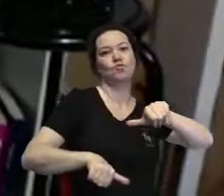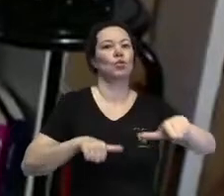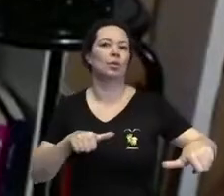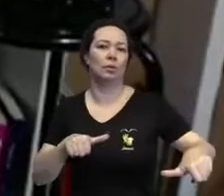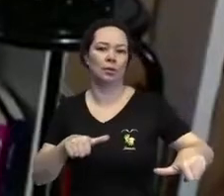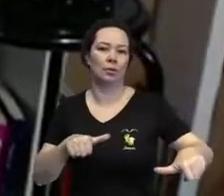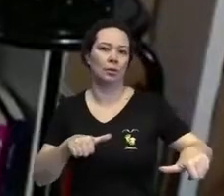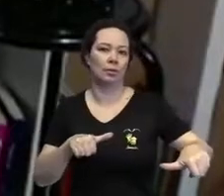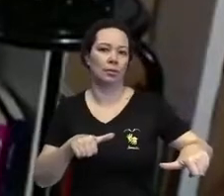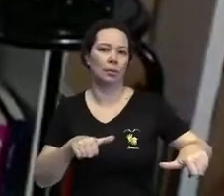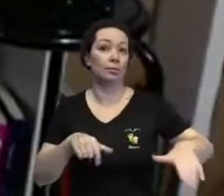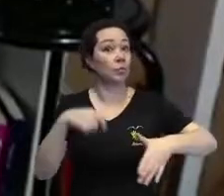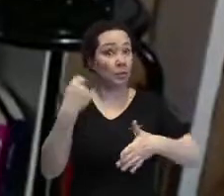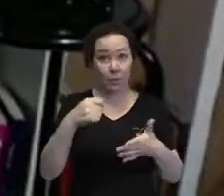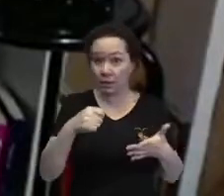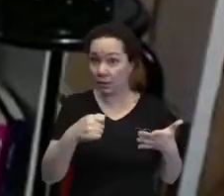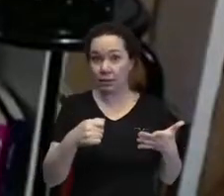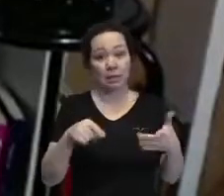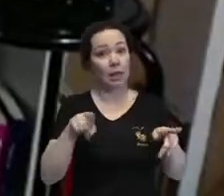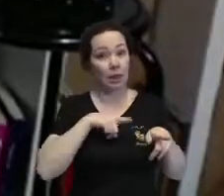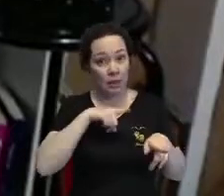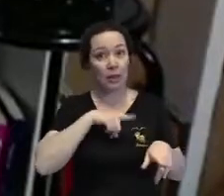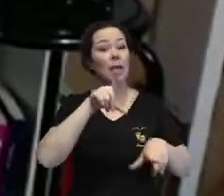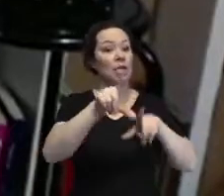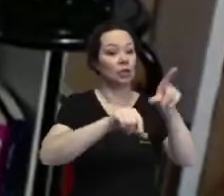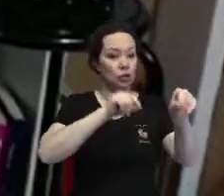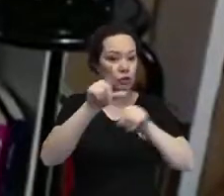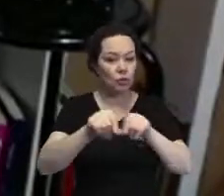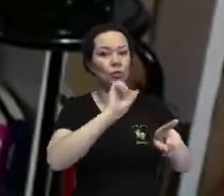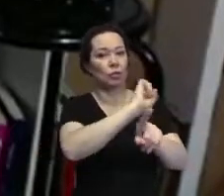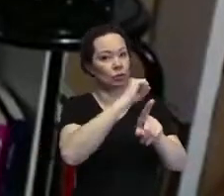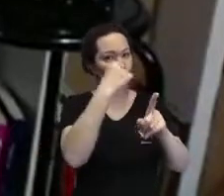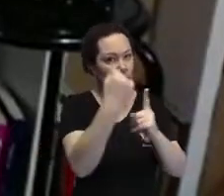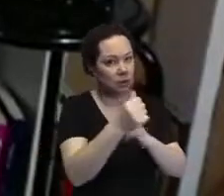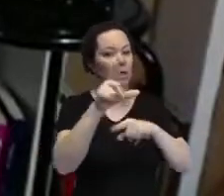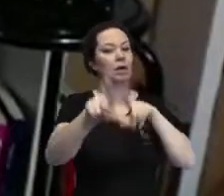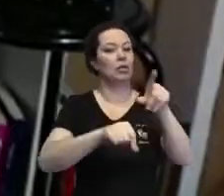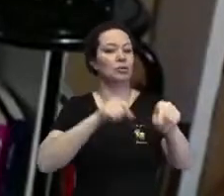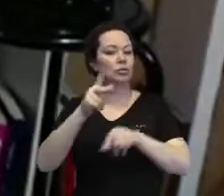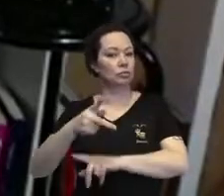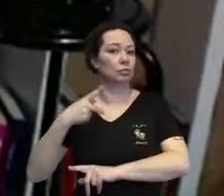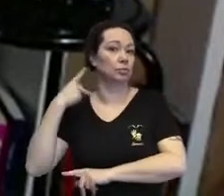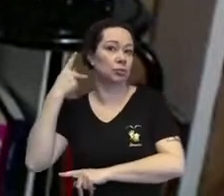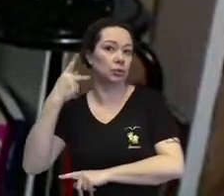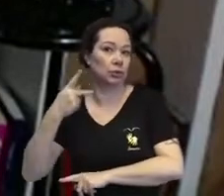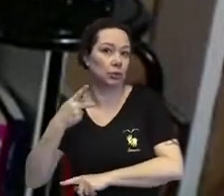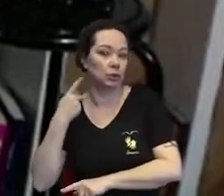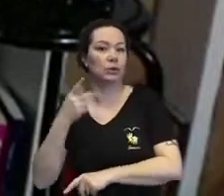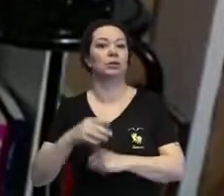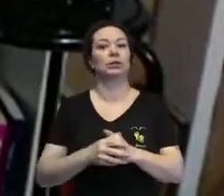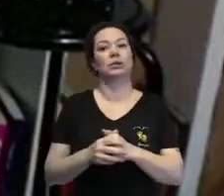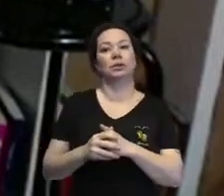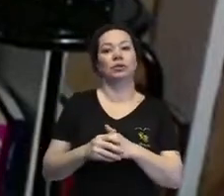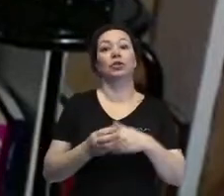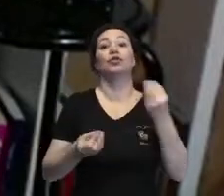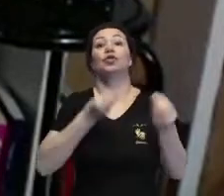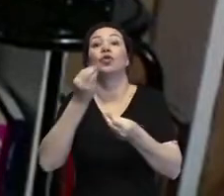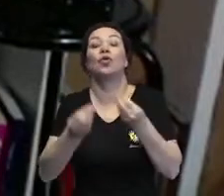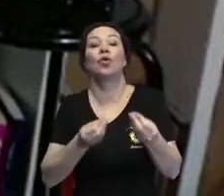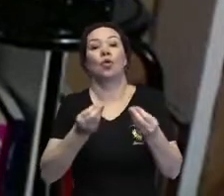não passarmos pelas decisões sociais, pelas decisões políticas, pelas intenções de